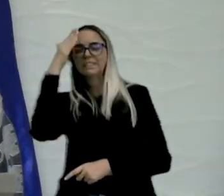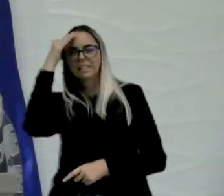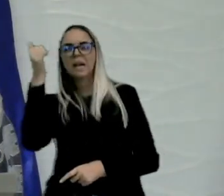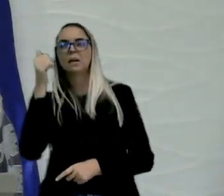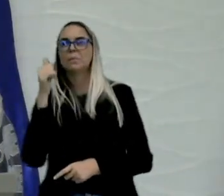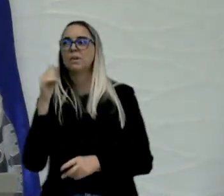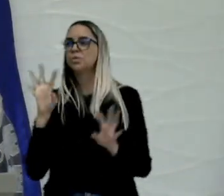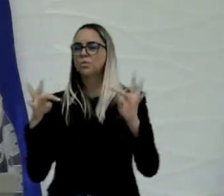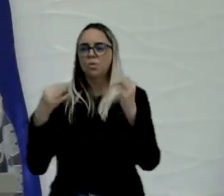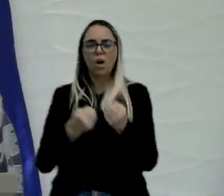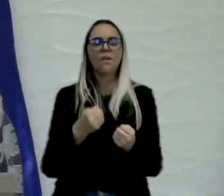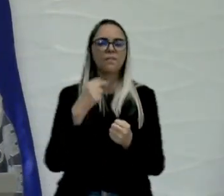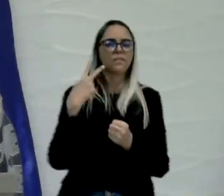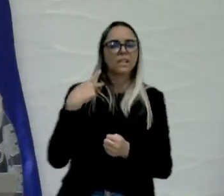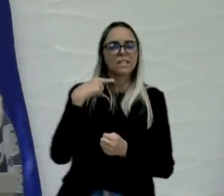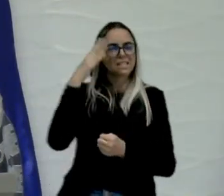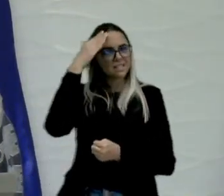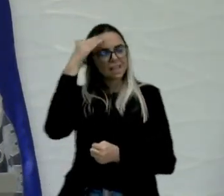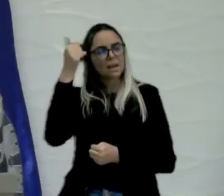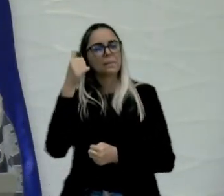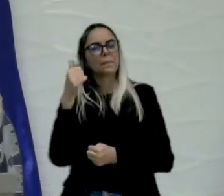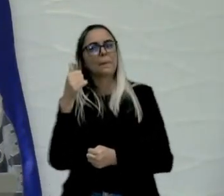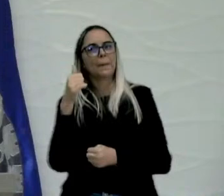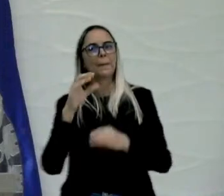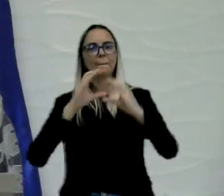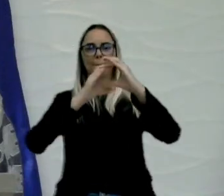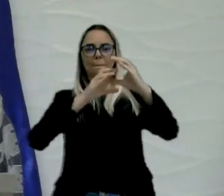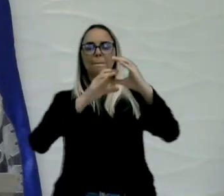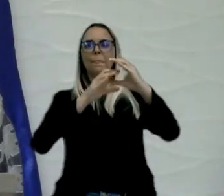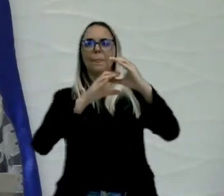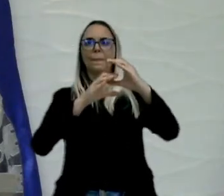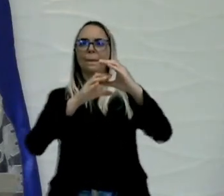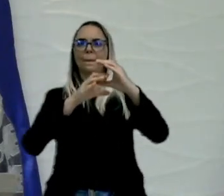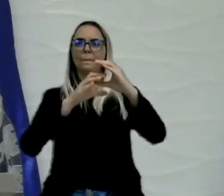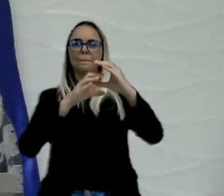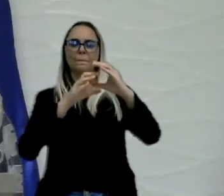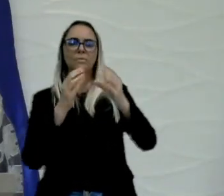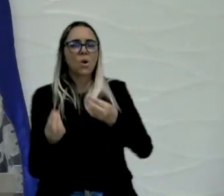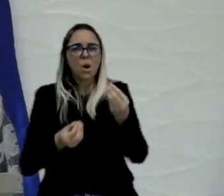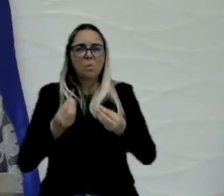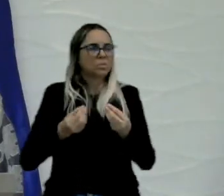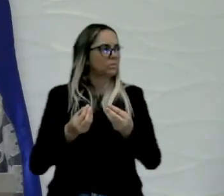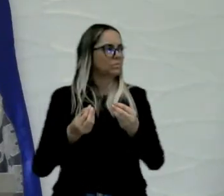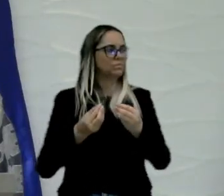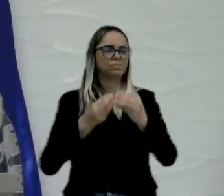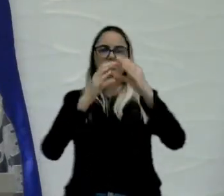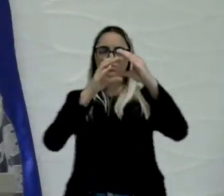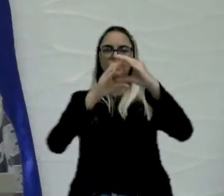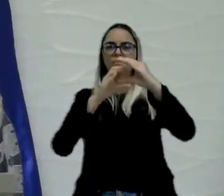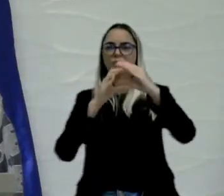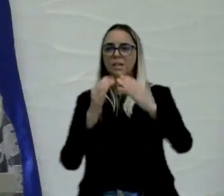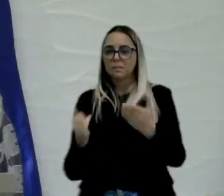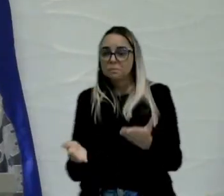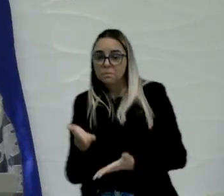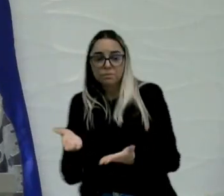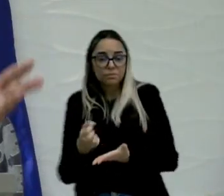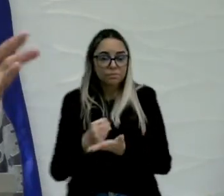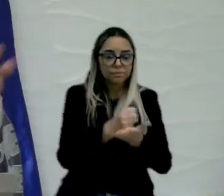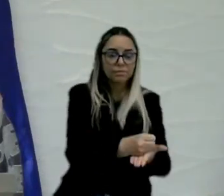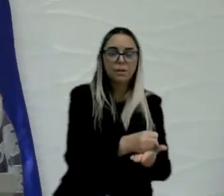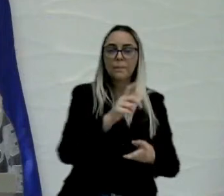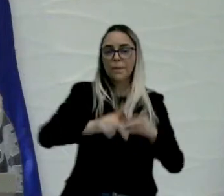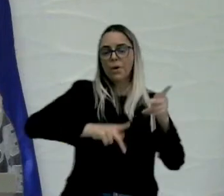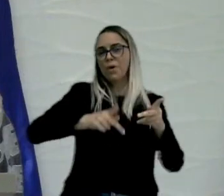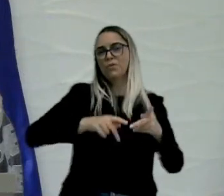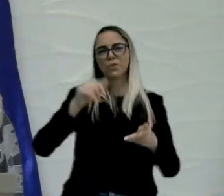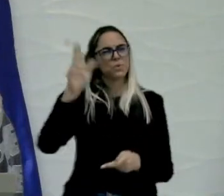vereadores aqui sabem uma Compesa acabado uma Compesa que nunca atendeu a população nunca atendeu